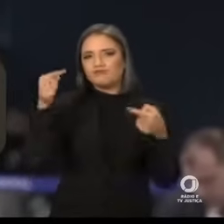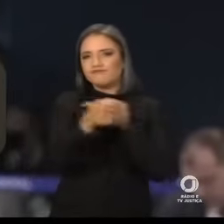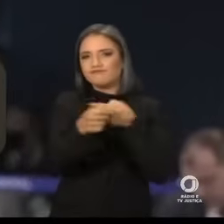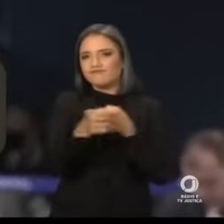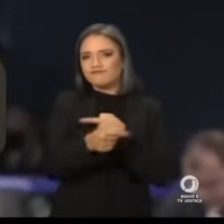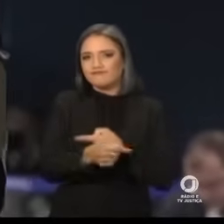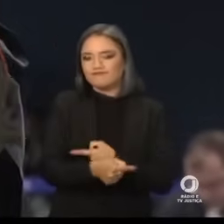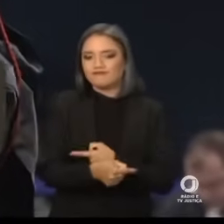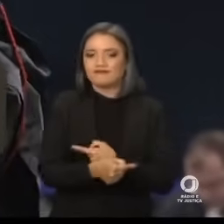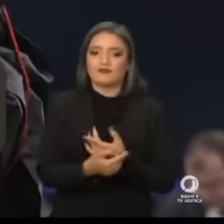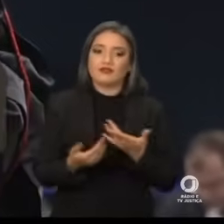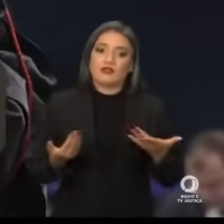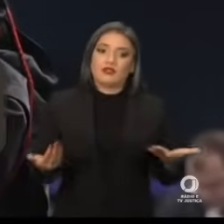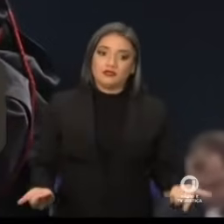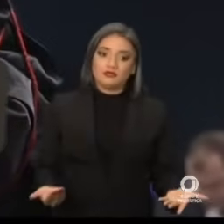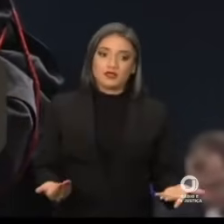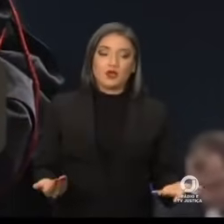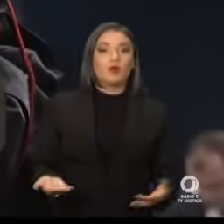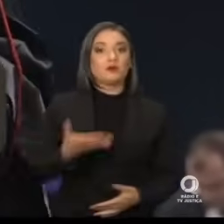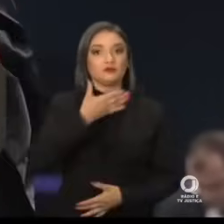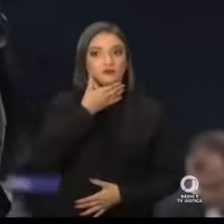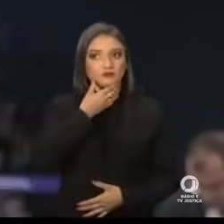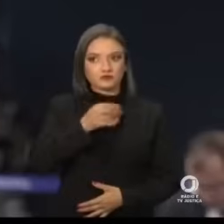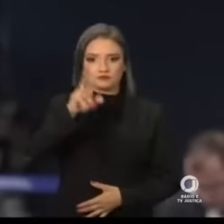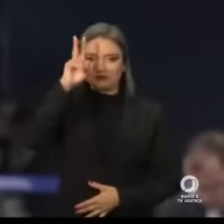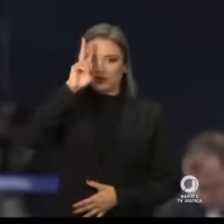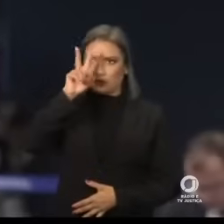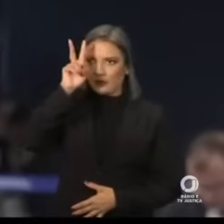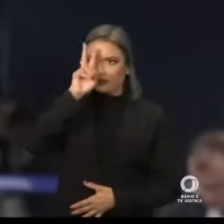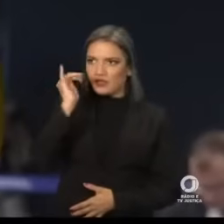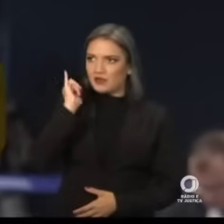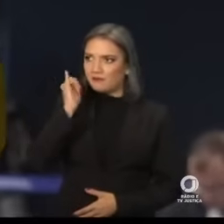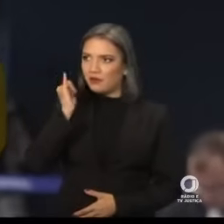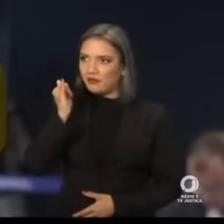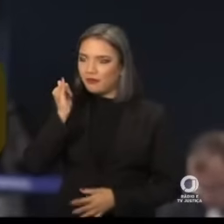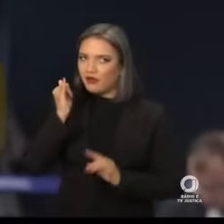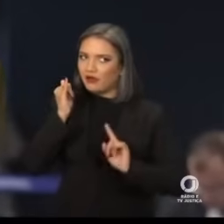Portanto, na verdade, ele apresentou uma versão e ele alterou essa versão.